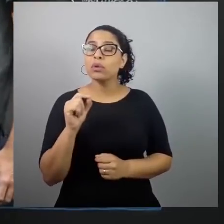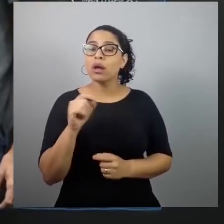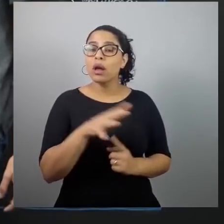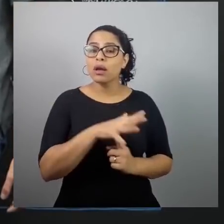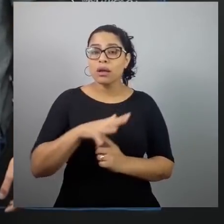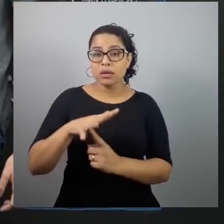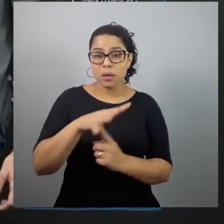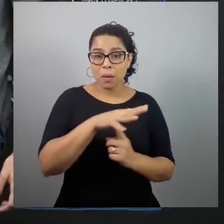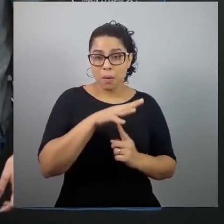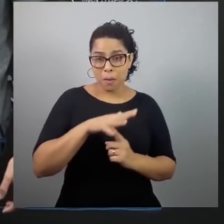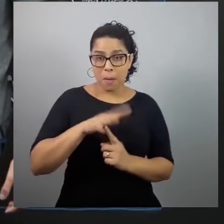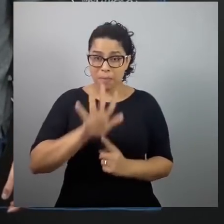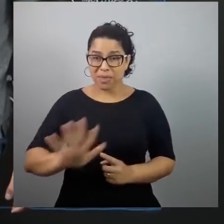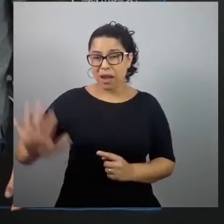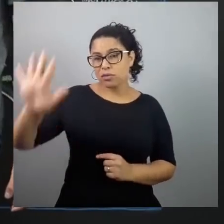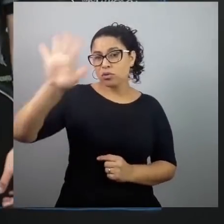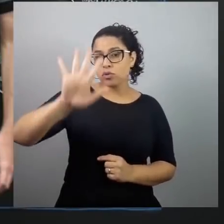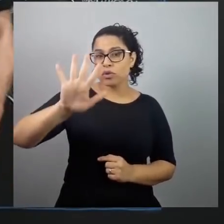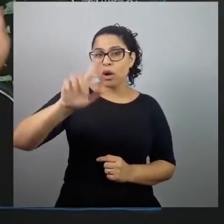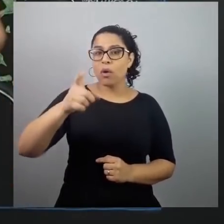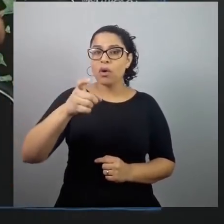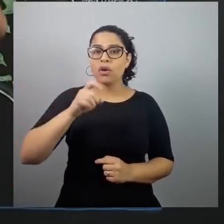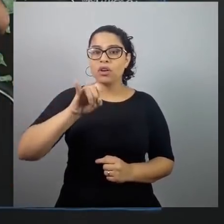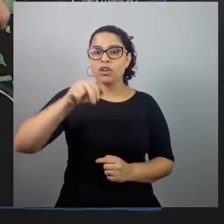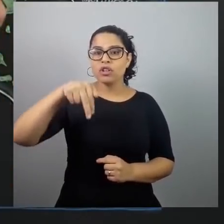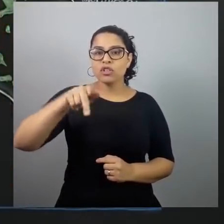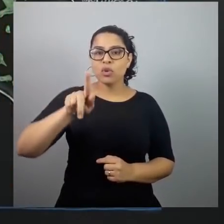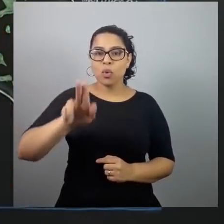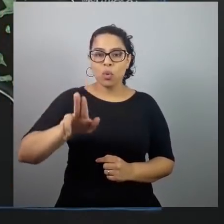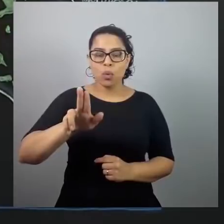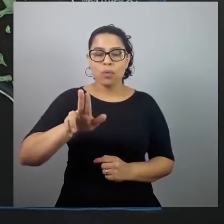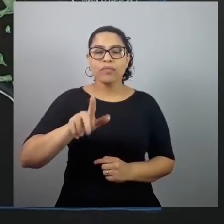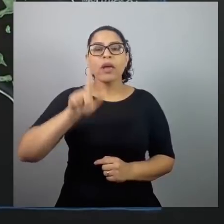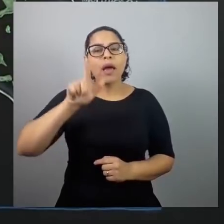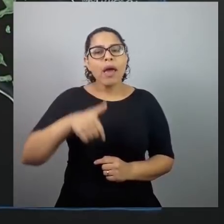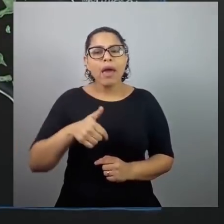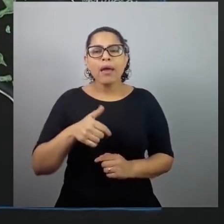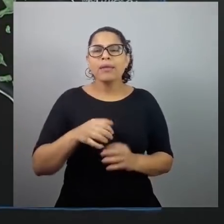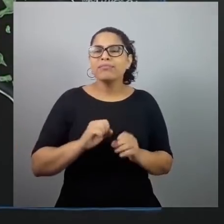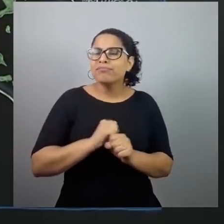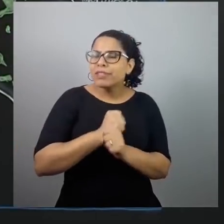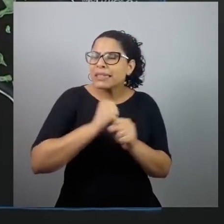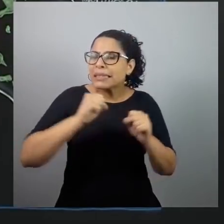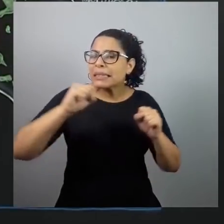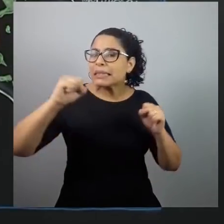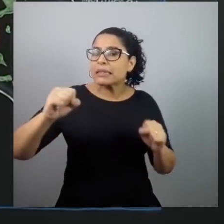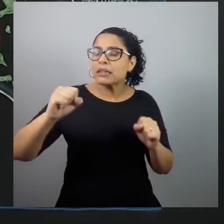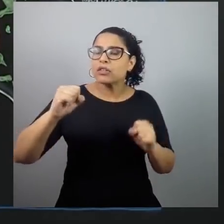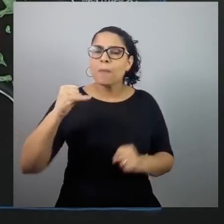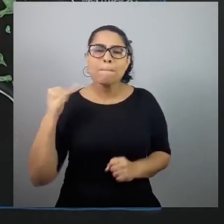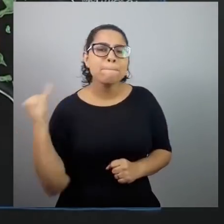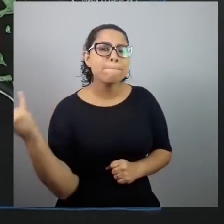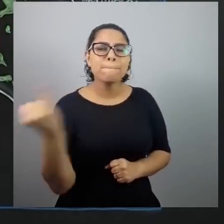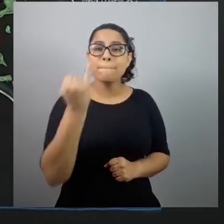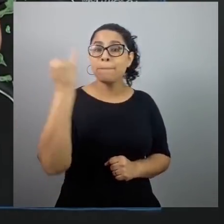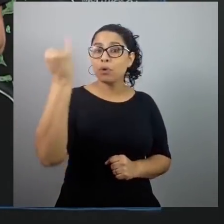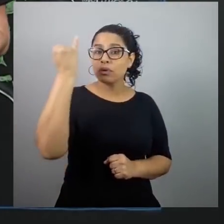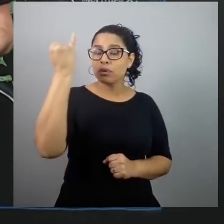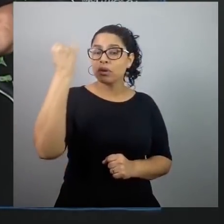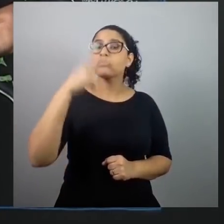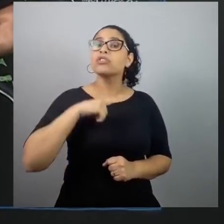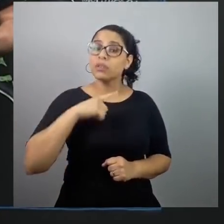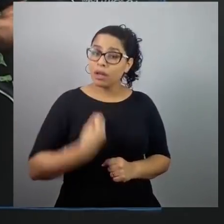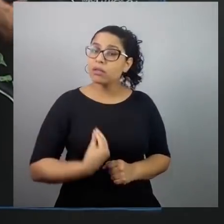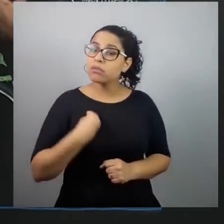Xingu pelo presidente Jânio Quadros. O Parque Nacional do Xingu é uma grande e importante reserva indígena que existe no Brasil até